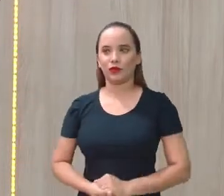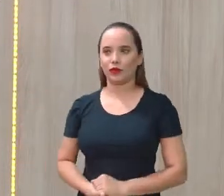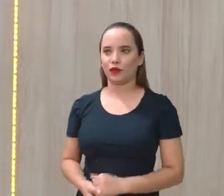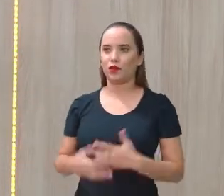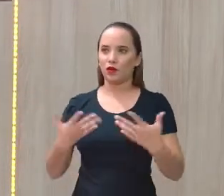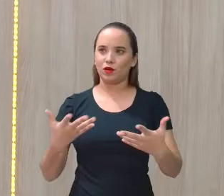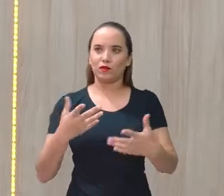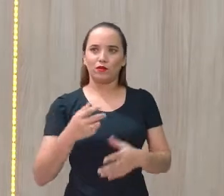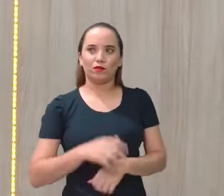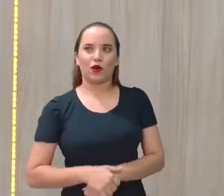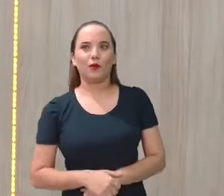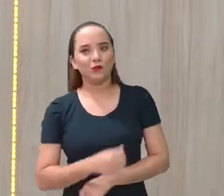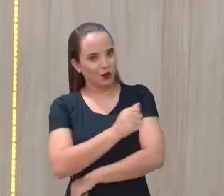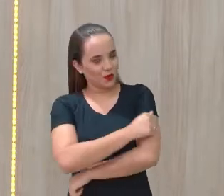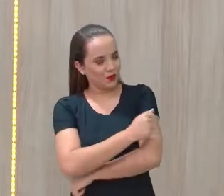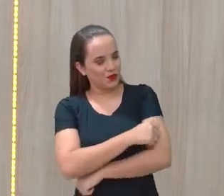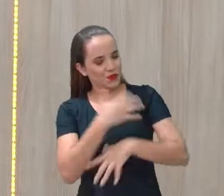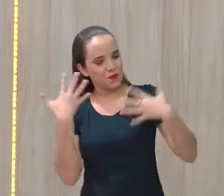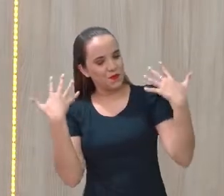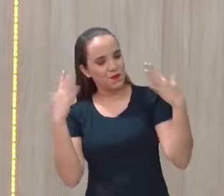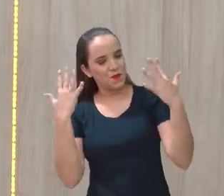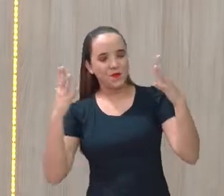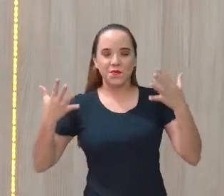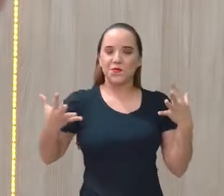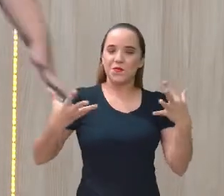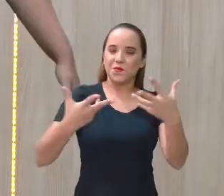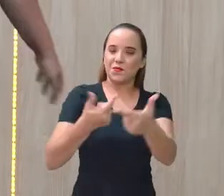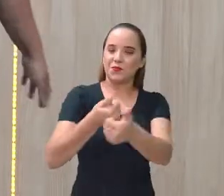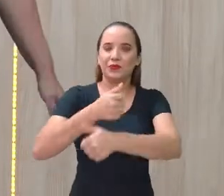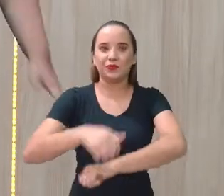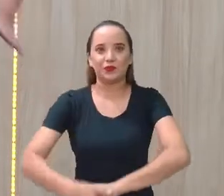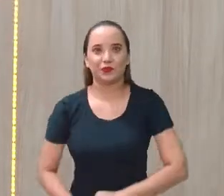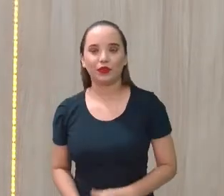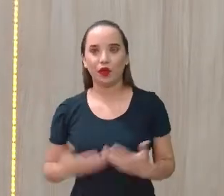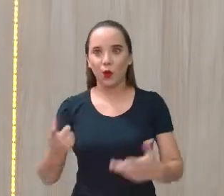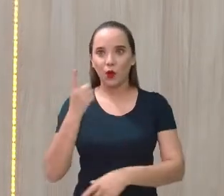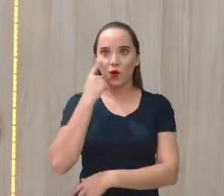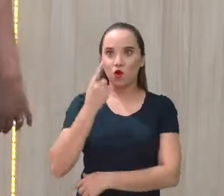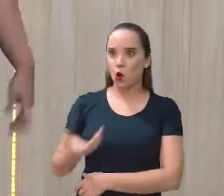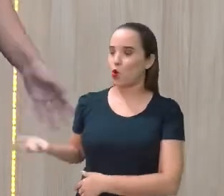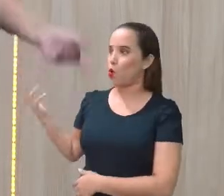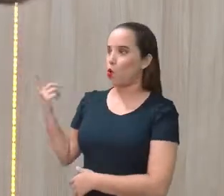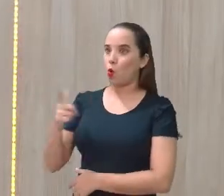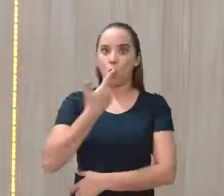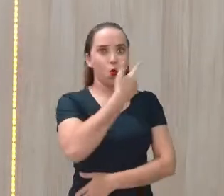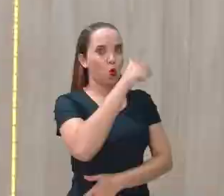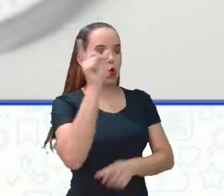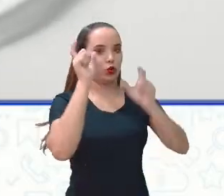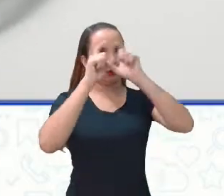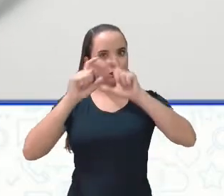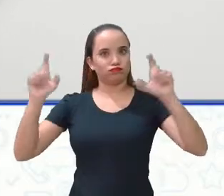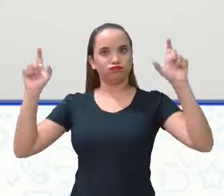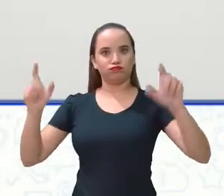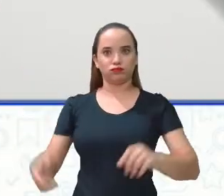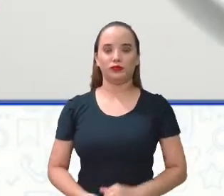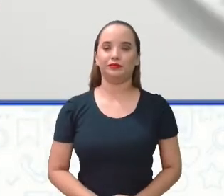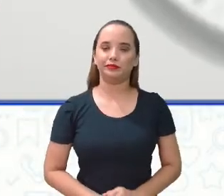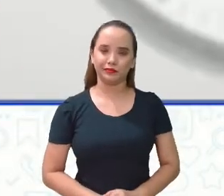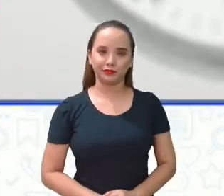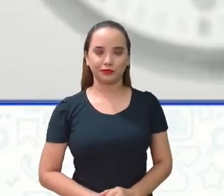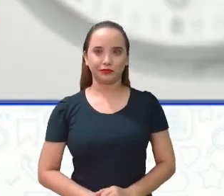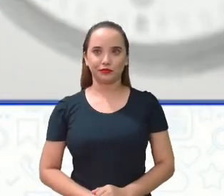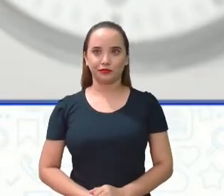Um aluno maravilhoso, exemplar. Então, bora lá. Outra questão, foco. Muito